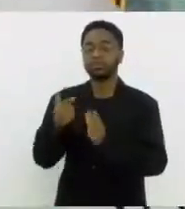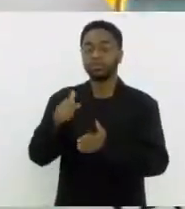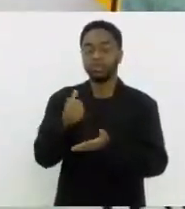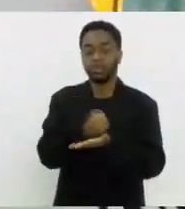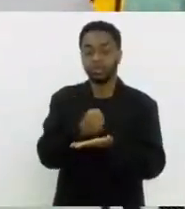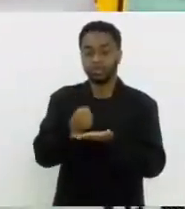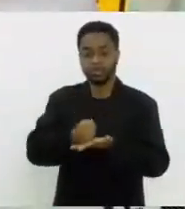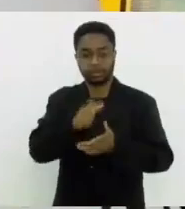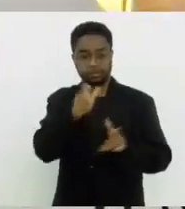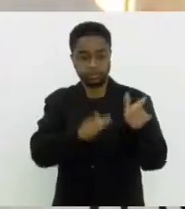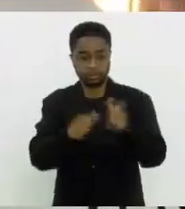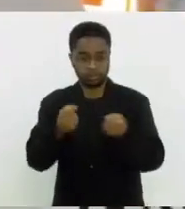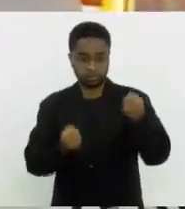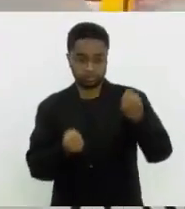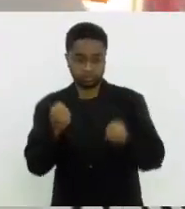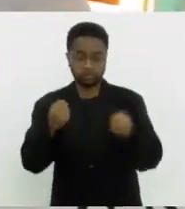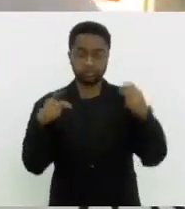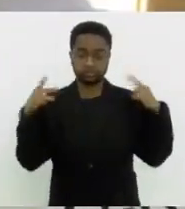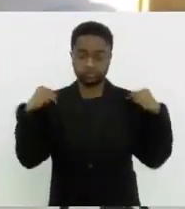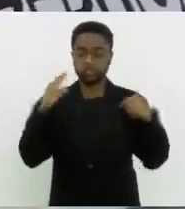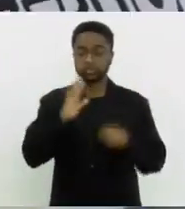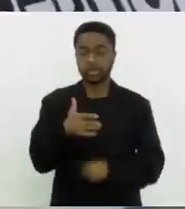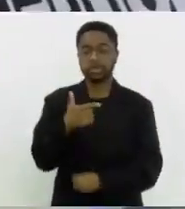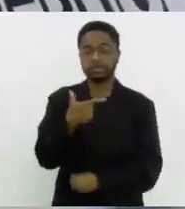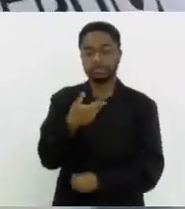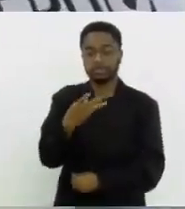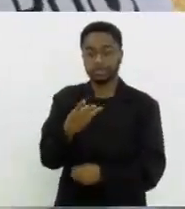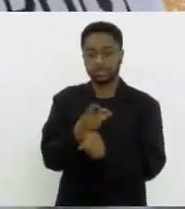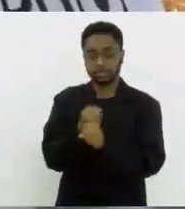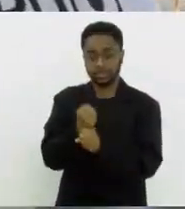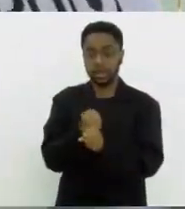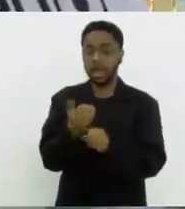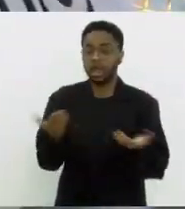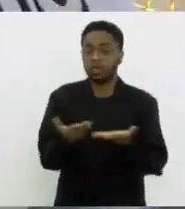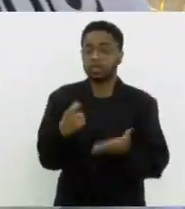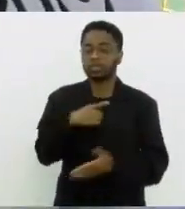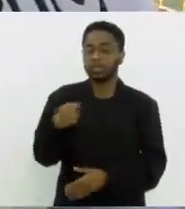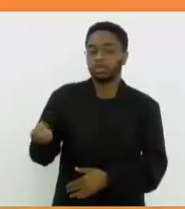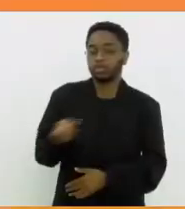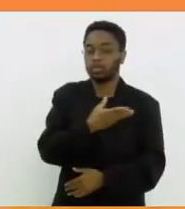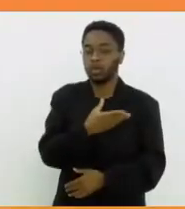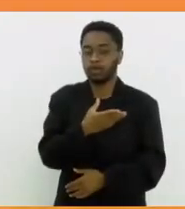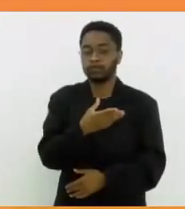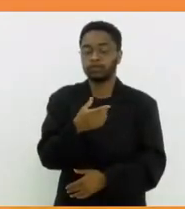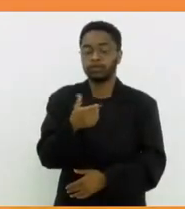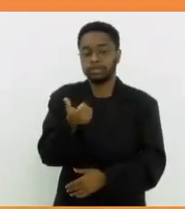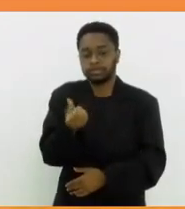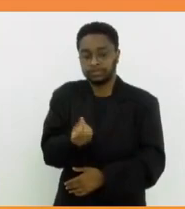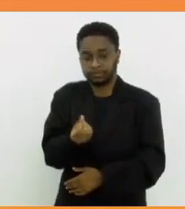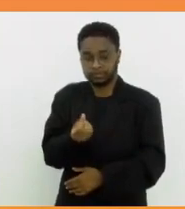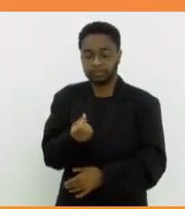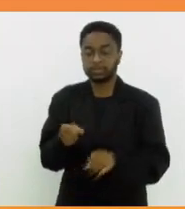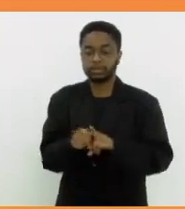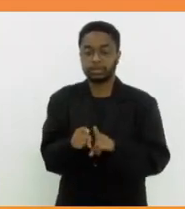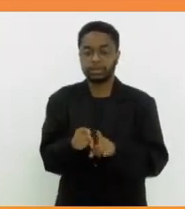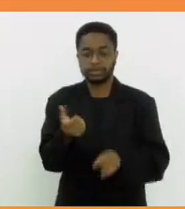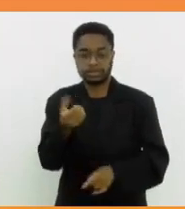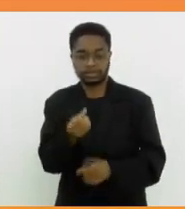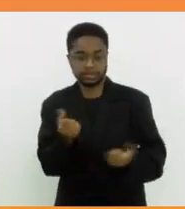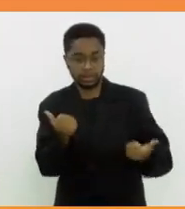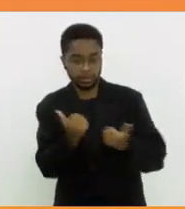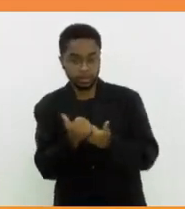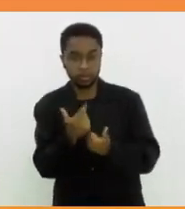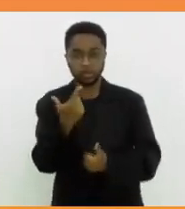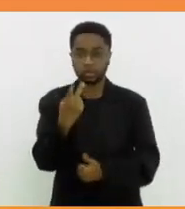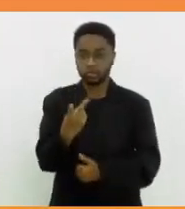23 anos, o bonde ganhou de uma só vez 16 novos motorneiros, 16 auxiliares e 2 supervisores.